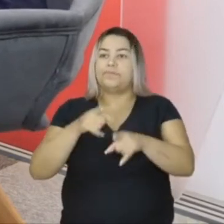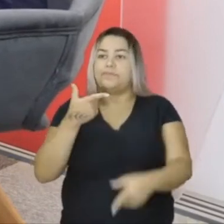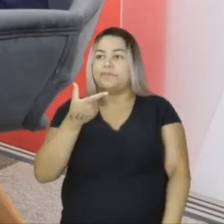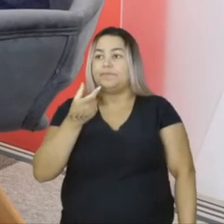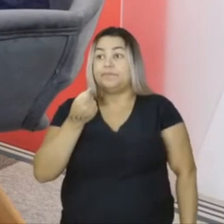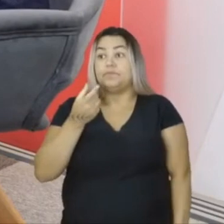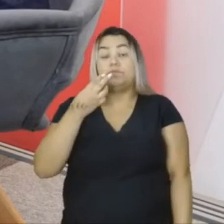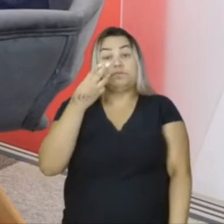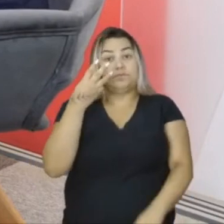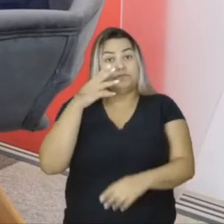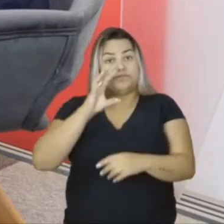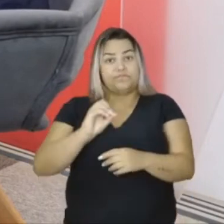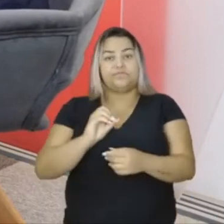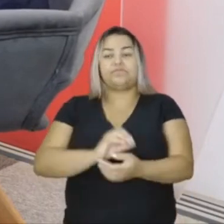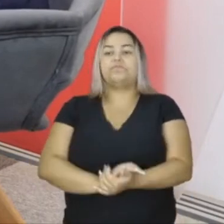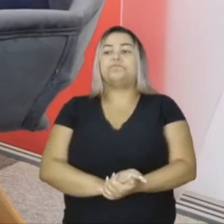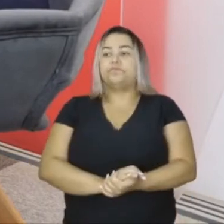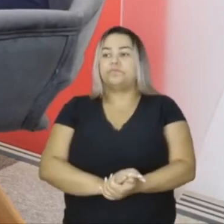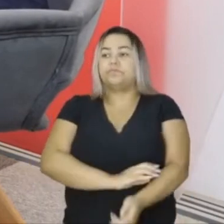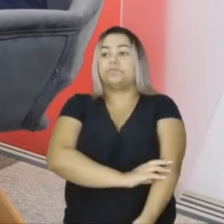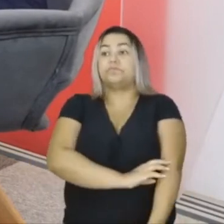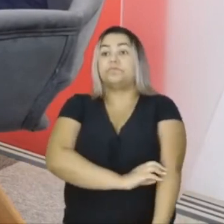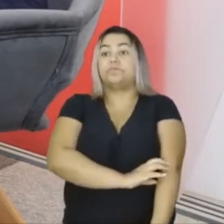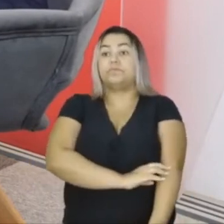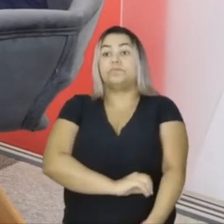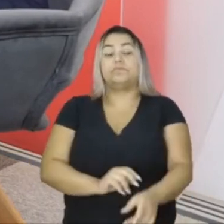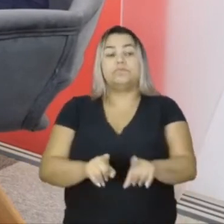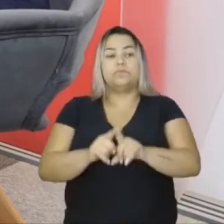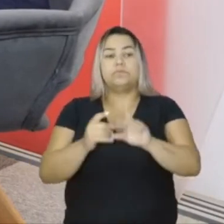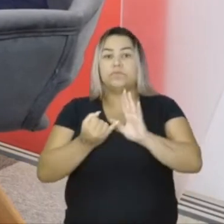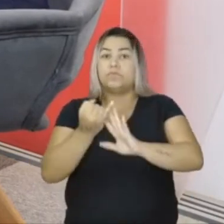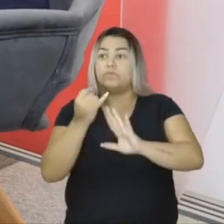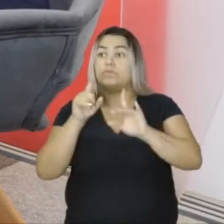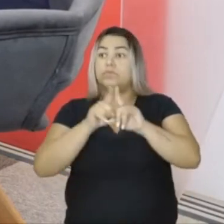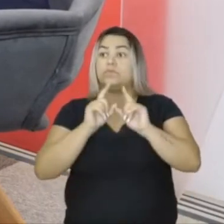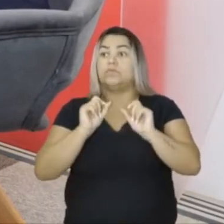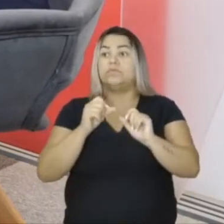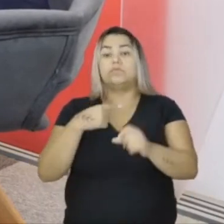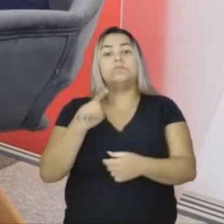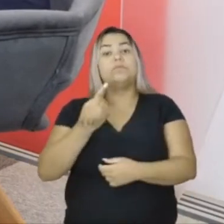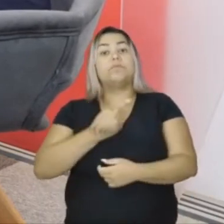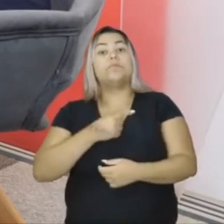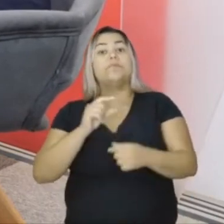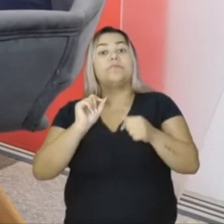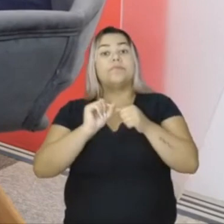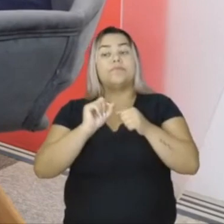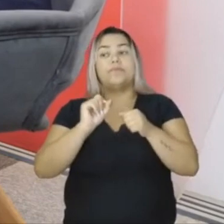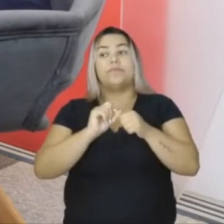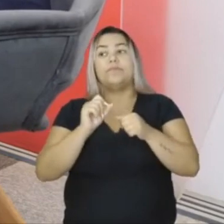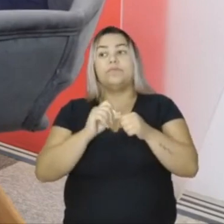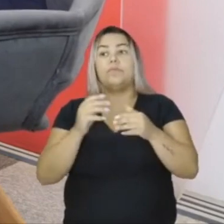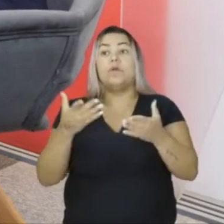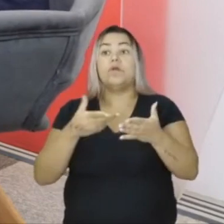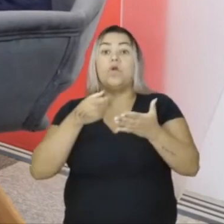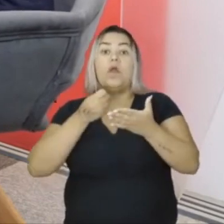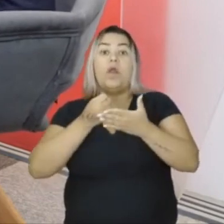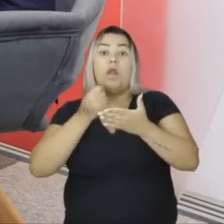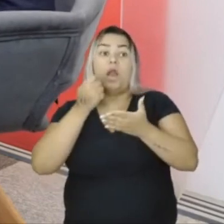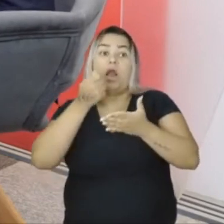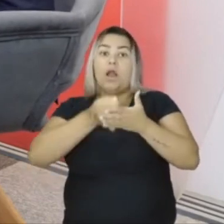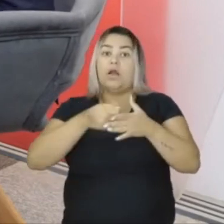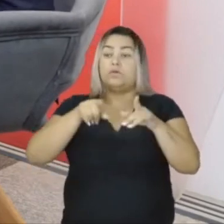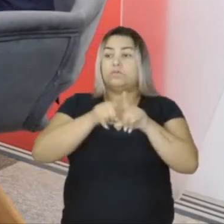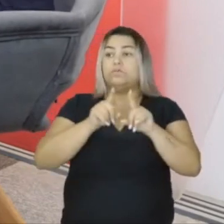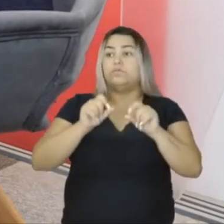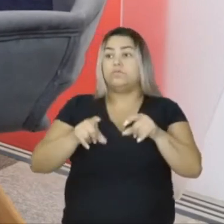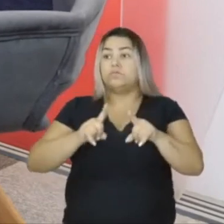cobra de 30. Então, imposto é efeito cascata. O que nós vamos fazer agora? Nós vamos cobrar imposto só do valor